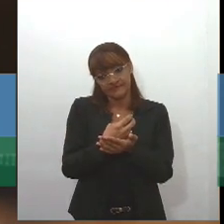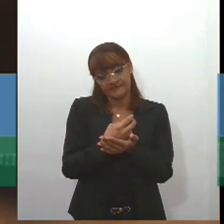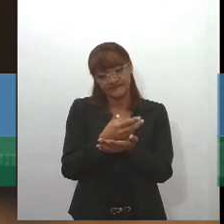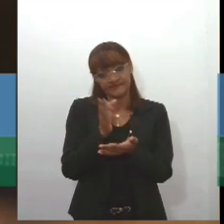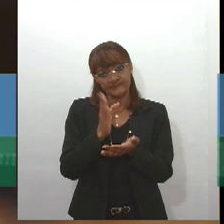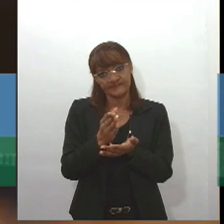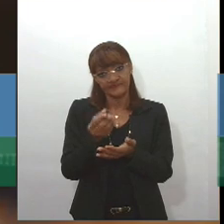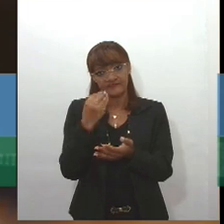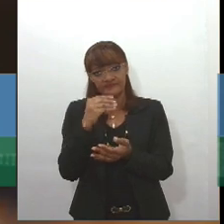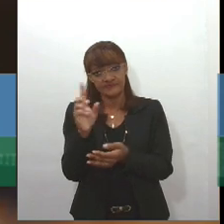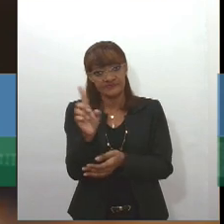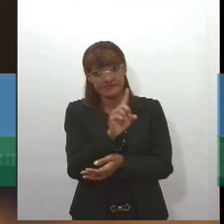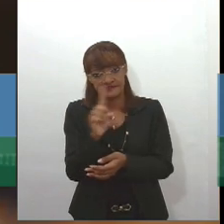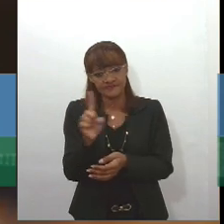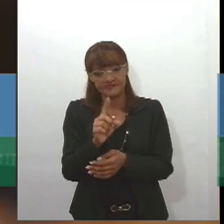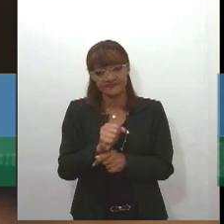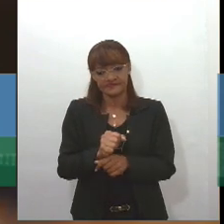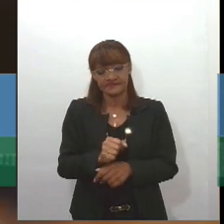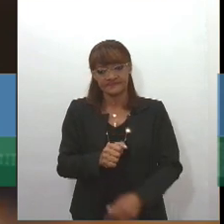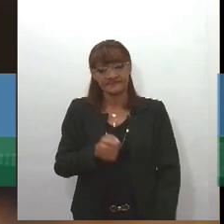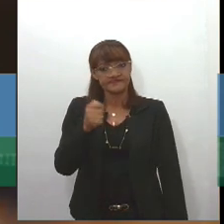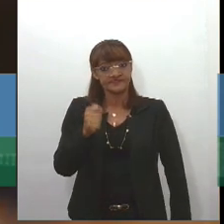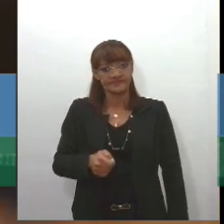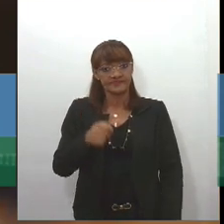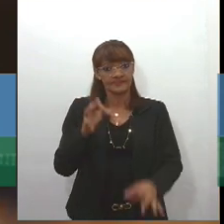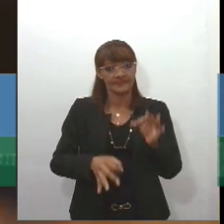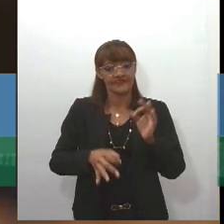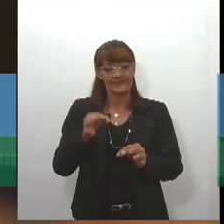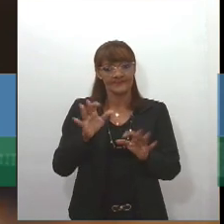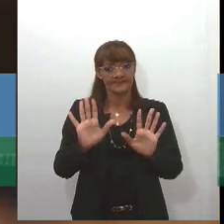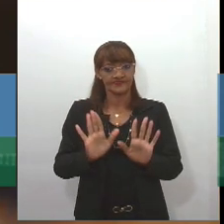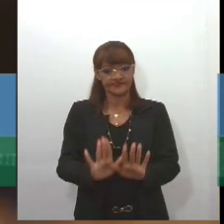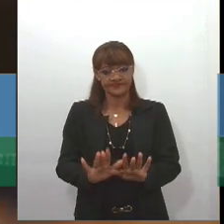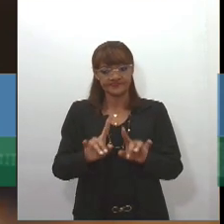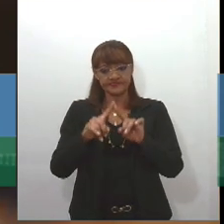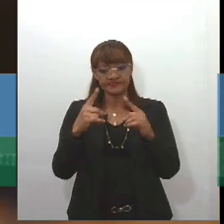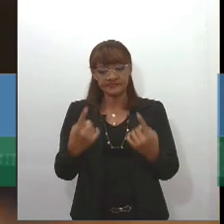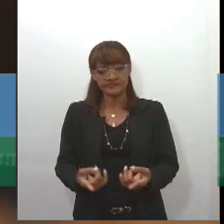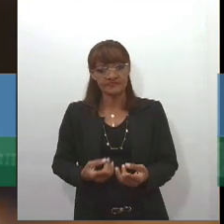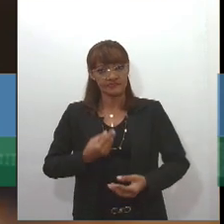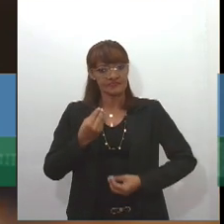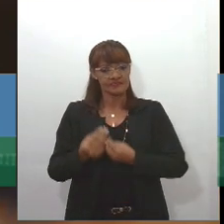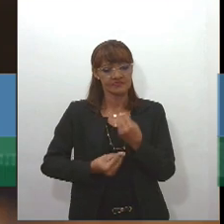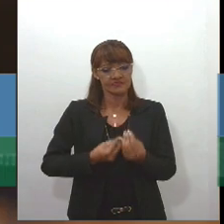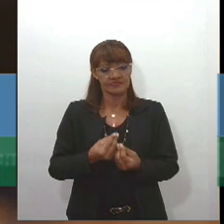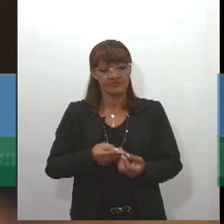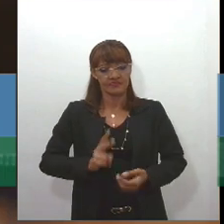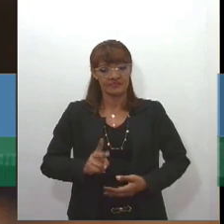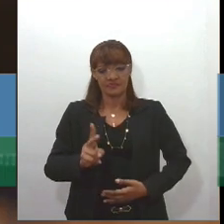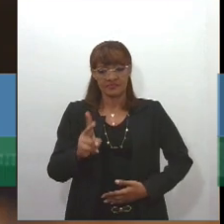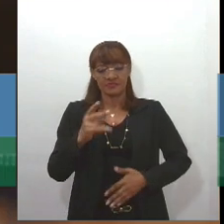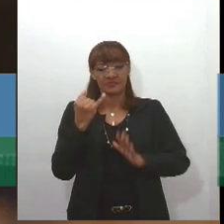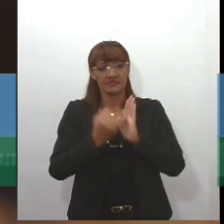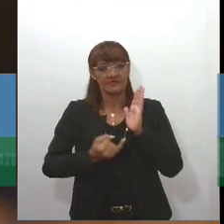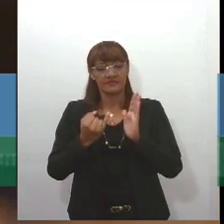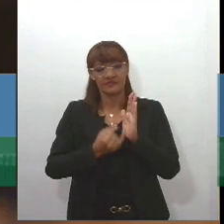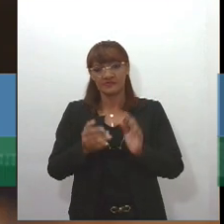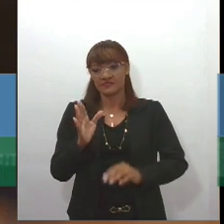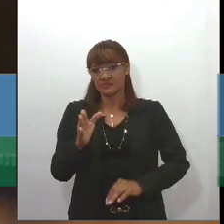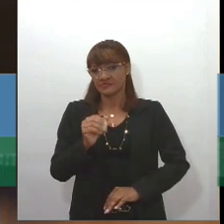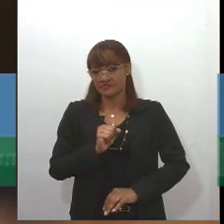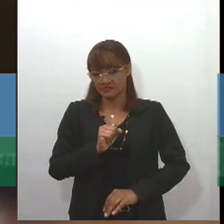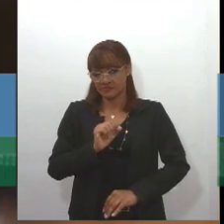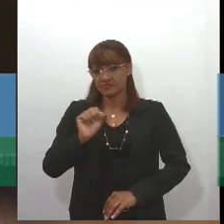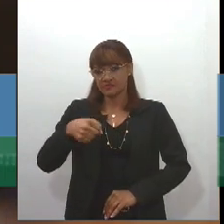social justiça social ou pelo menos garantir progressividade é feito com imposto de renda Esse sim é que